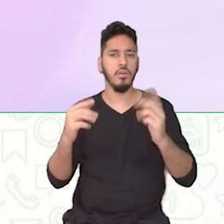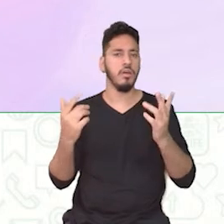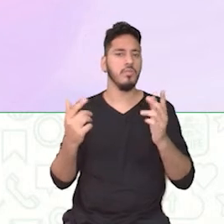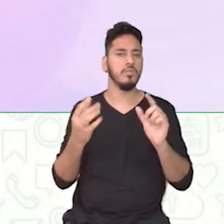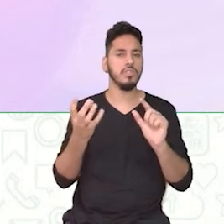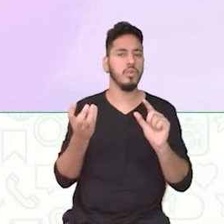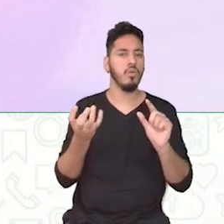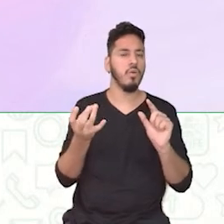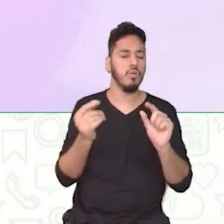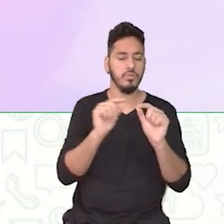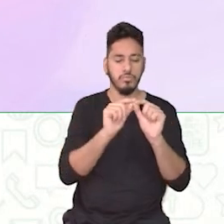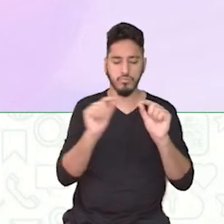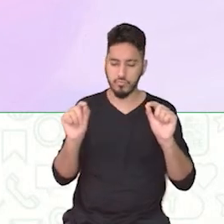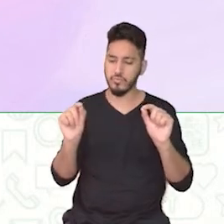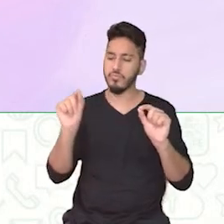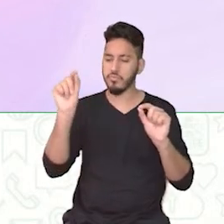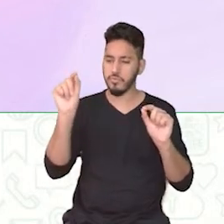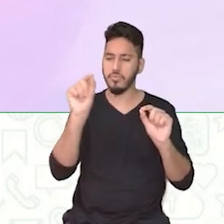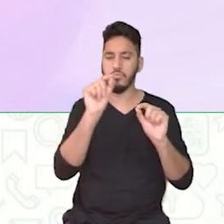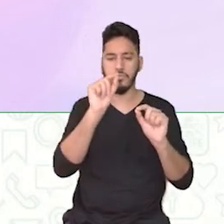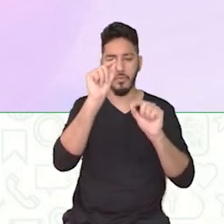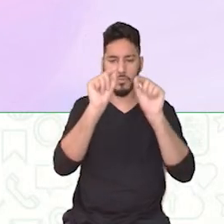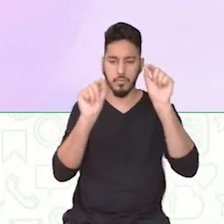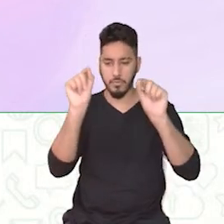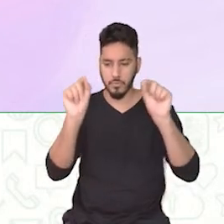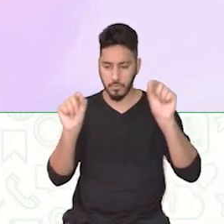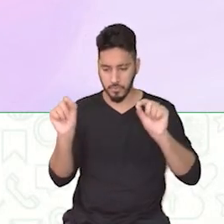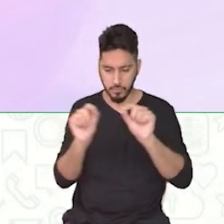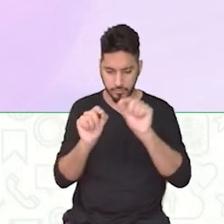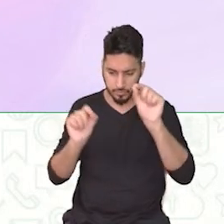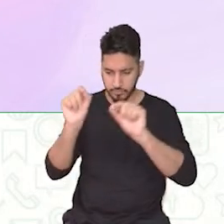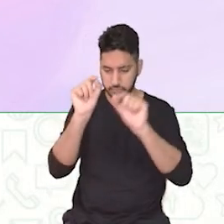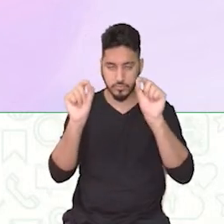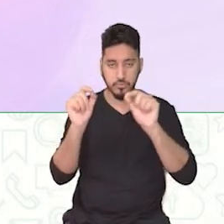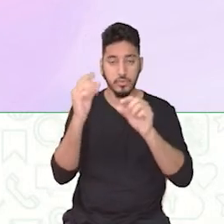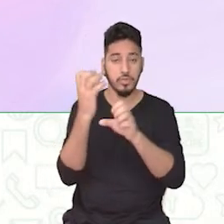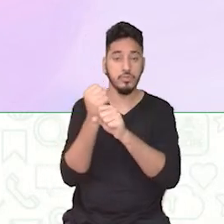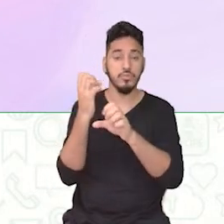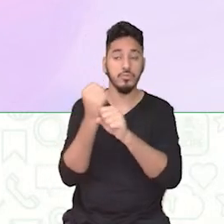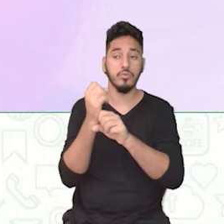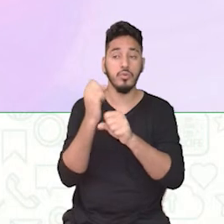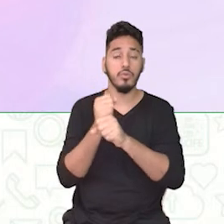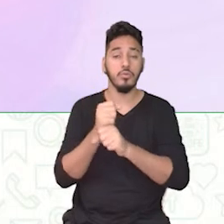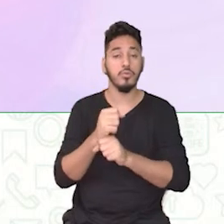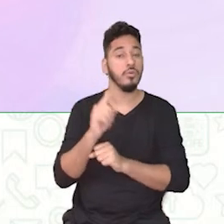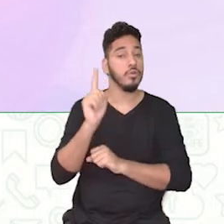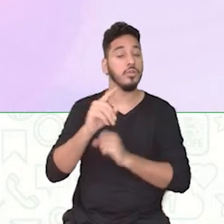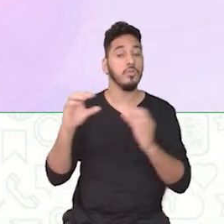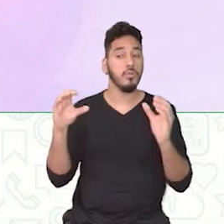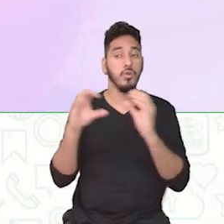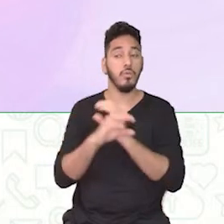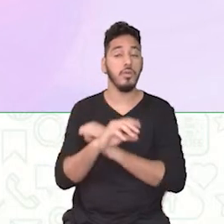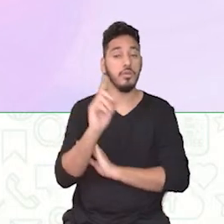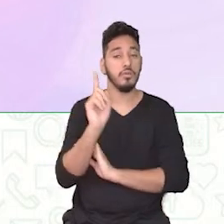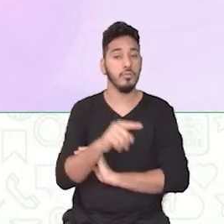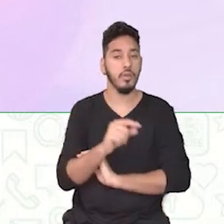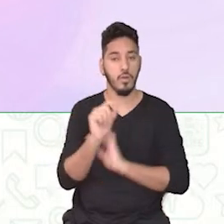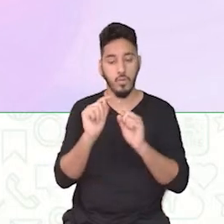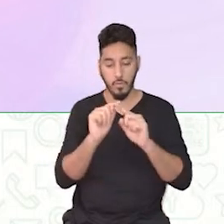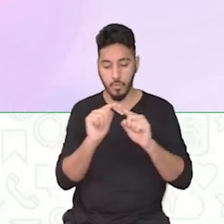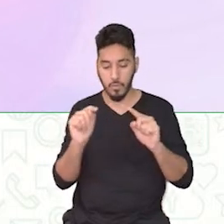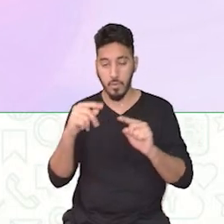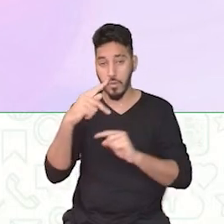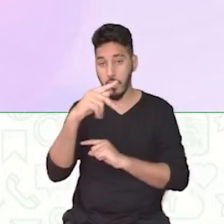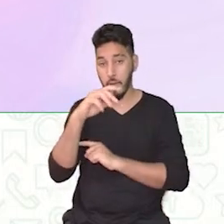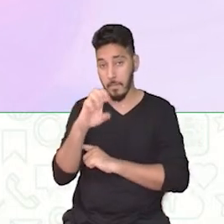conta todos esses tracinhos coloridos, você vai perceber que, no todo, o